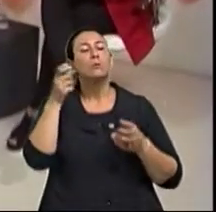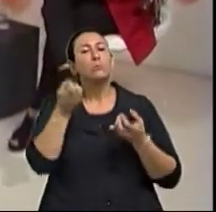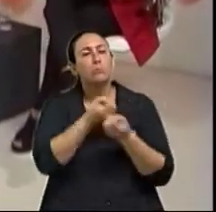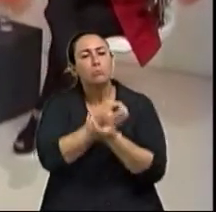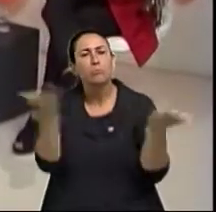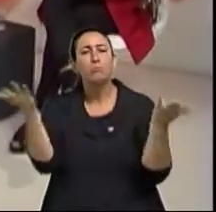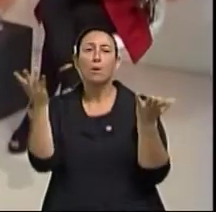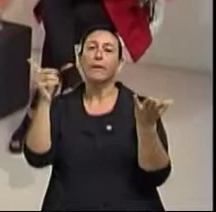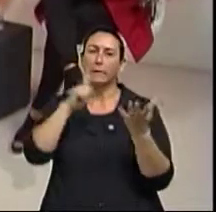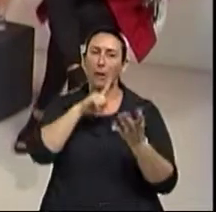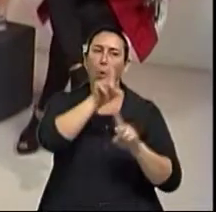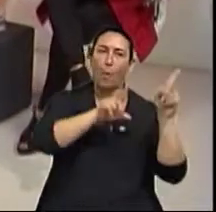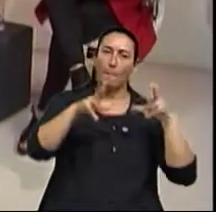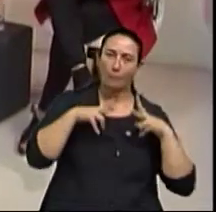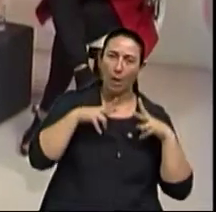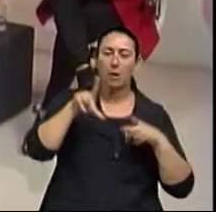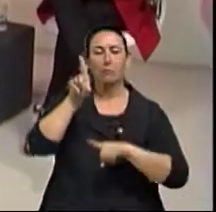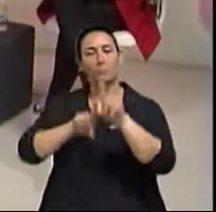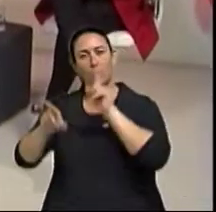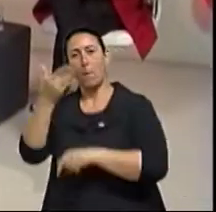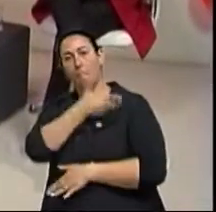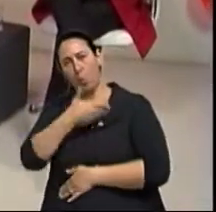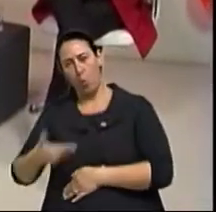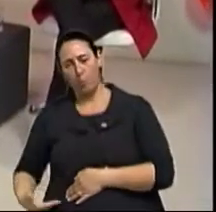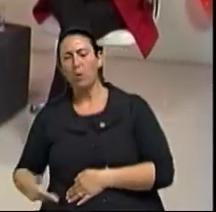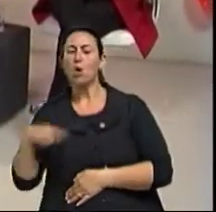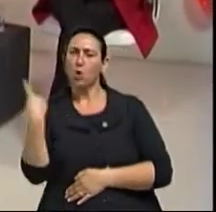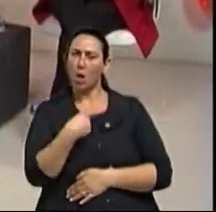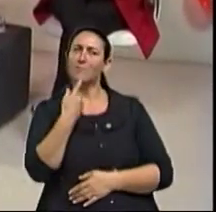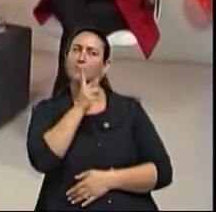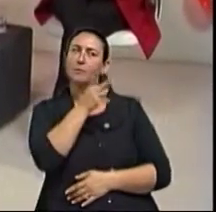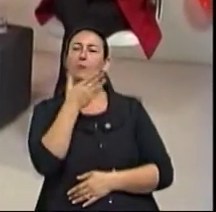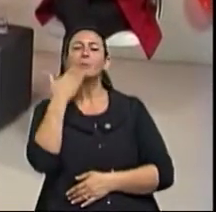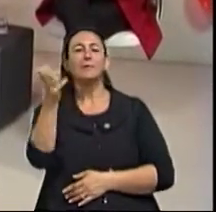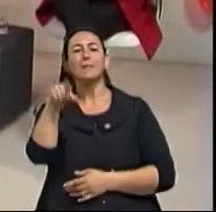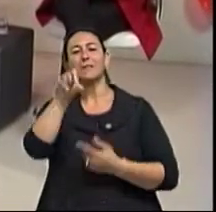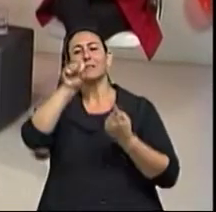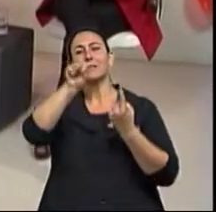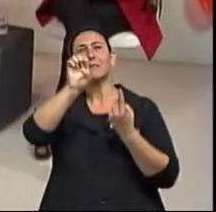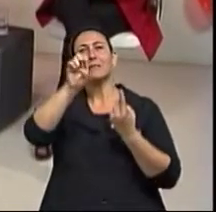públicas também. Normalmente a gente indica os cursos vinculados